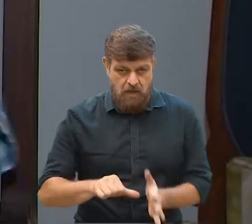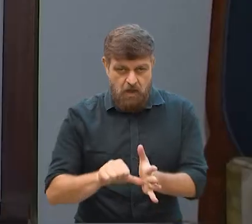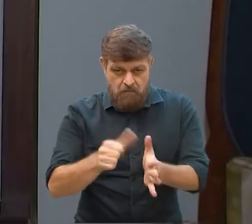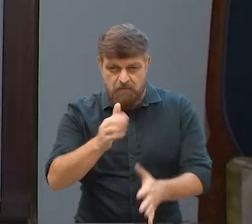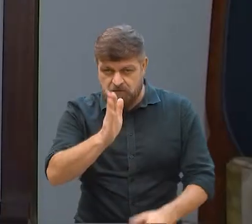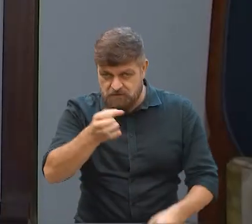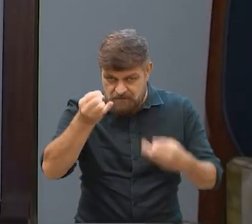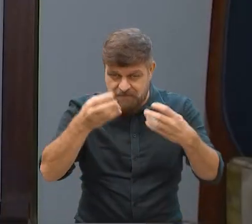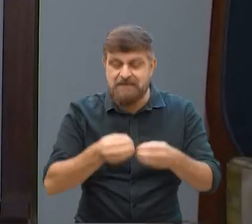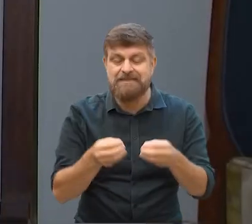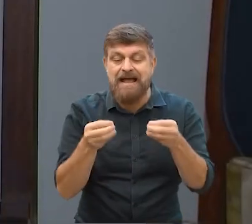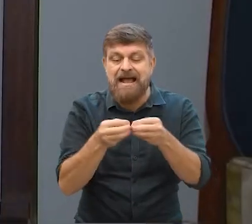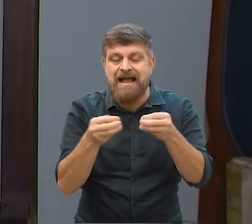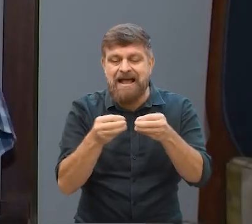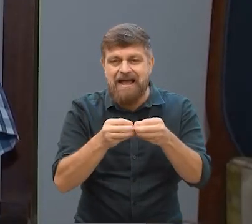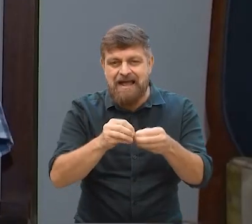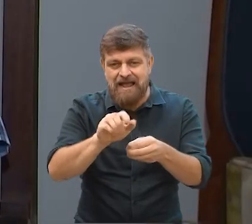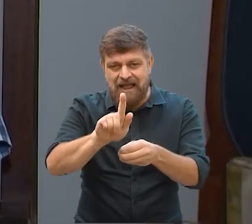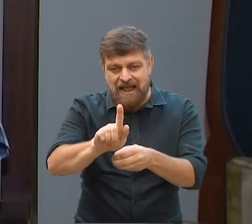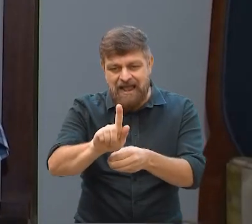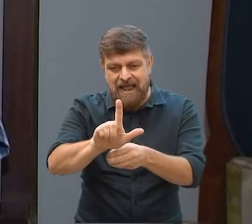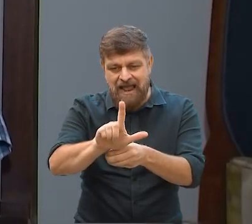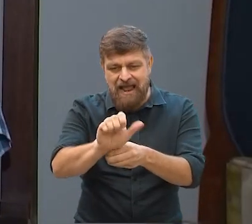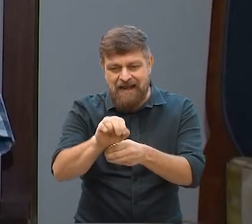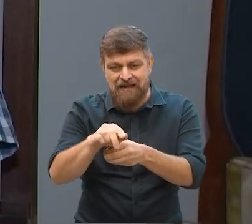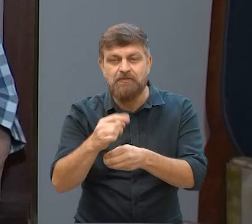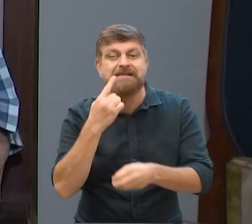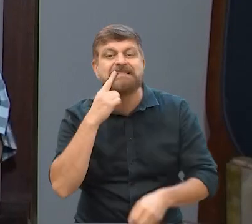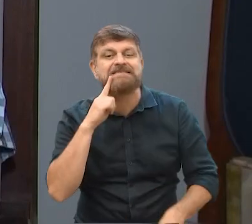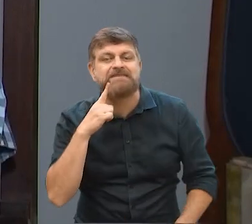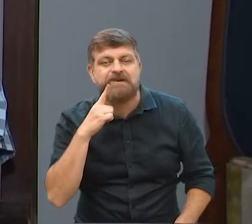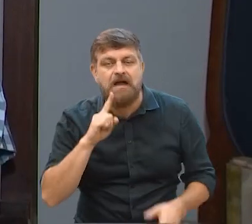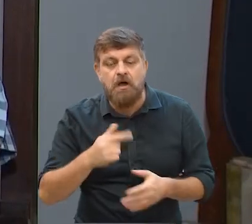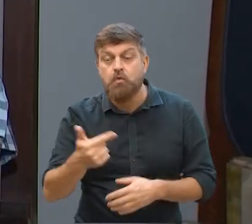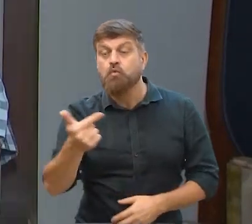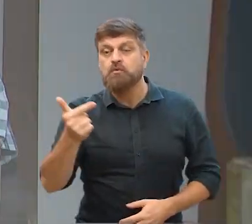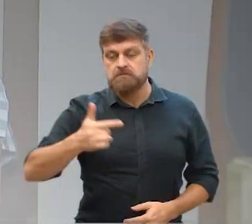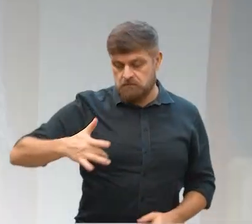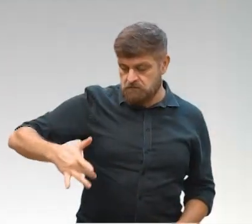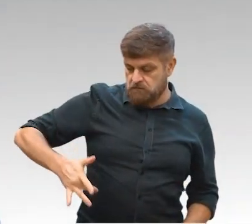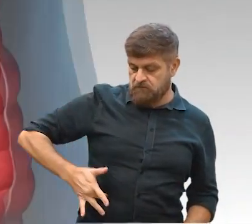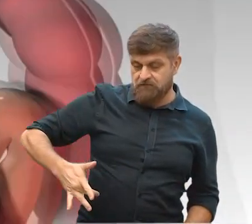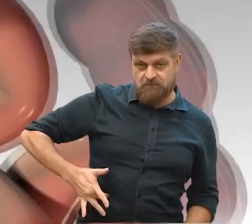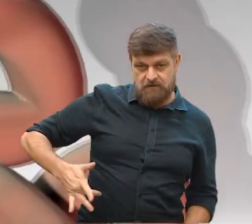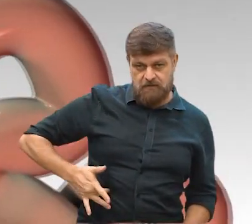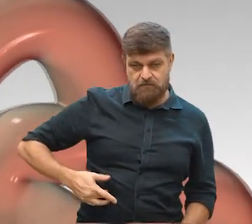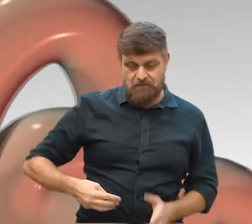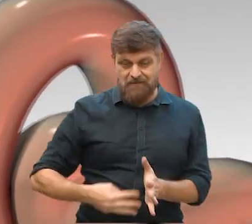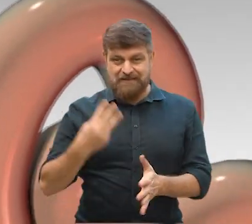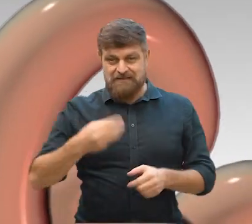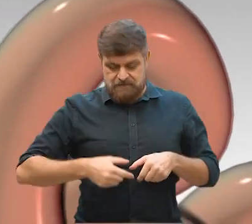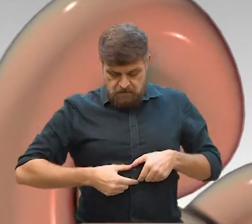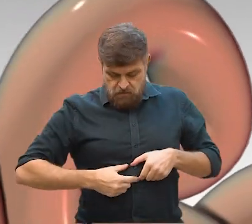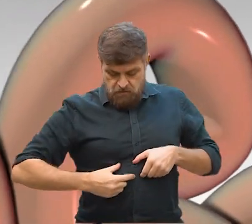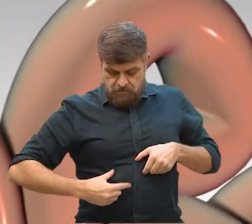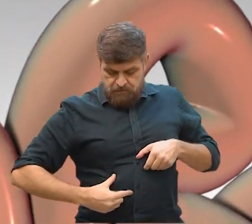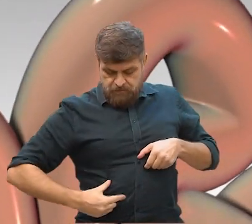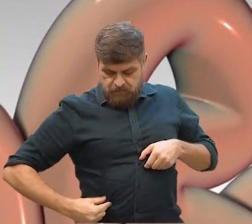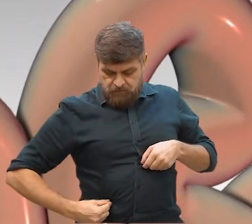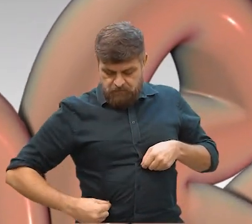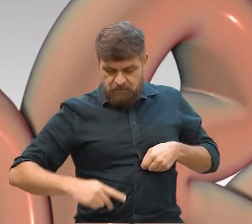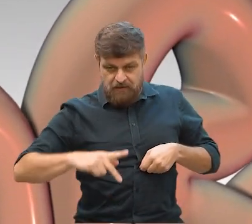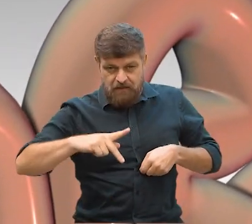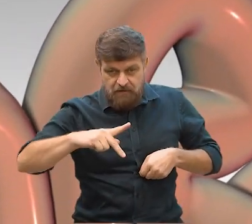O primeiro já tocamos, que são as glândulas salivares. O segundo é o fígado e o outro é o pâncreas. São